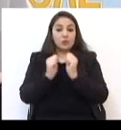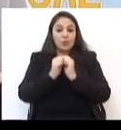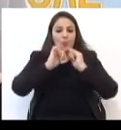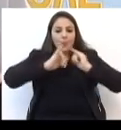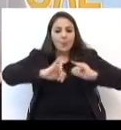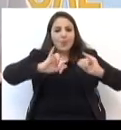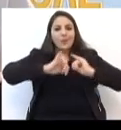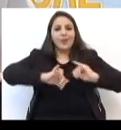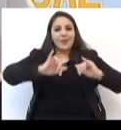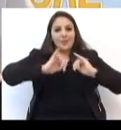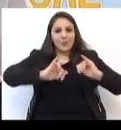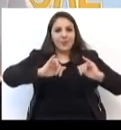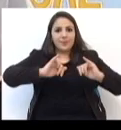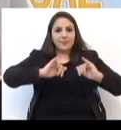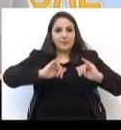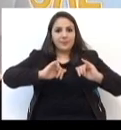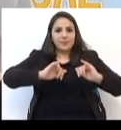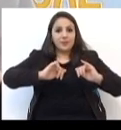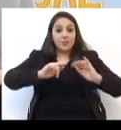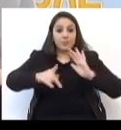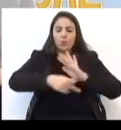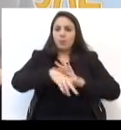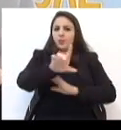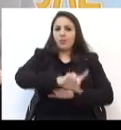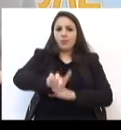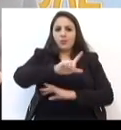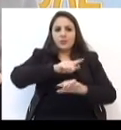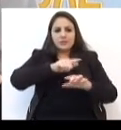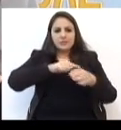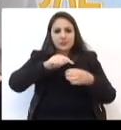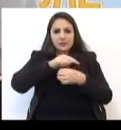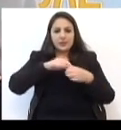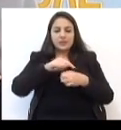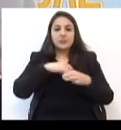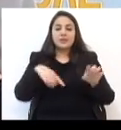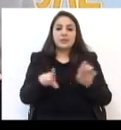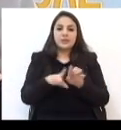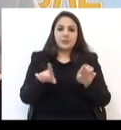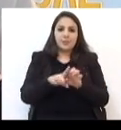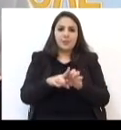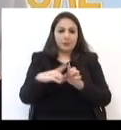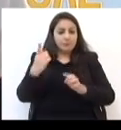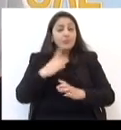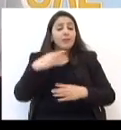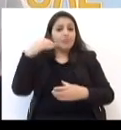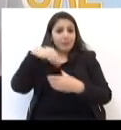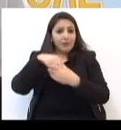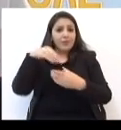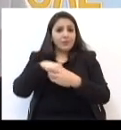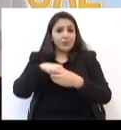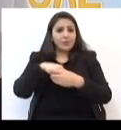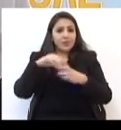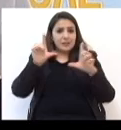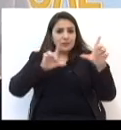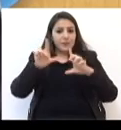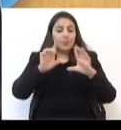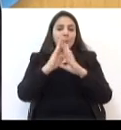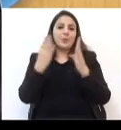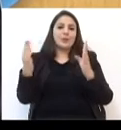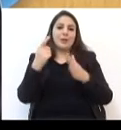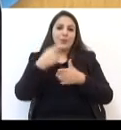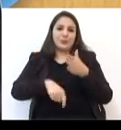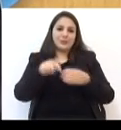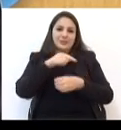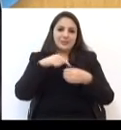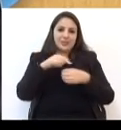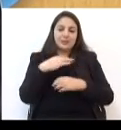programa só sobre a literatura da cidade e em cuja TV tenha uma biblioteca com os autores da cidade. E